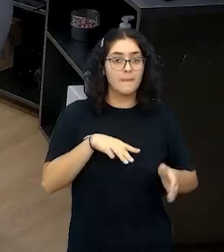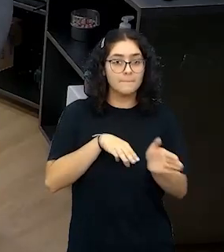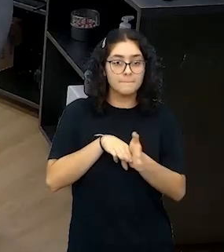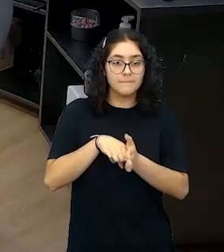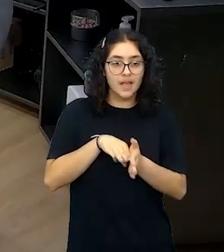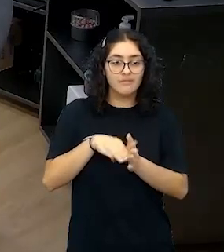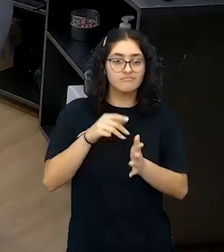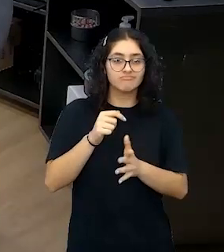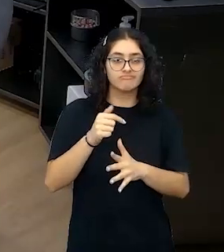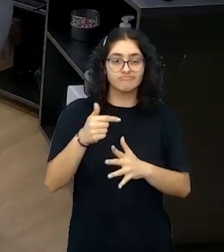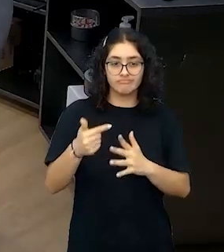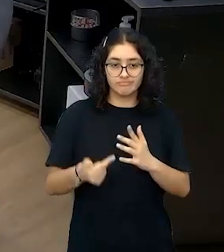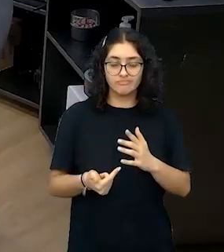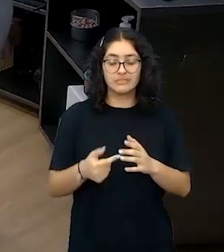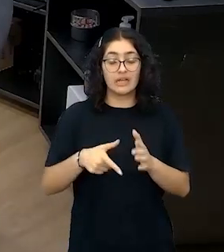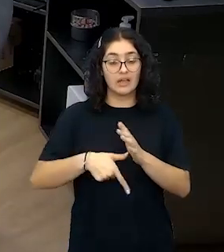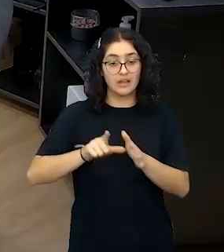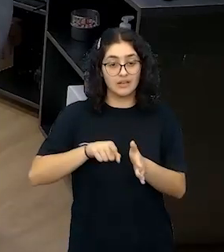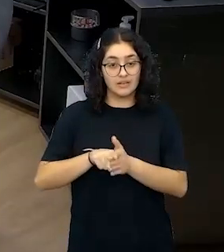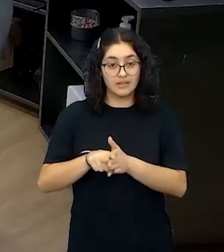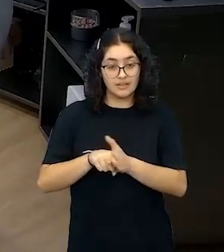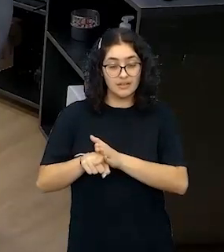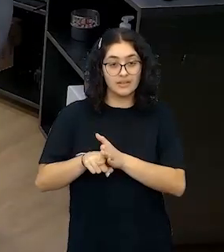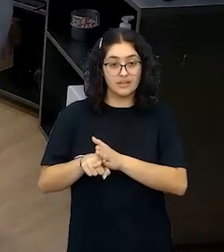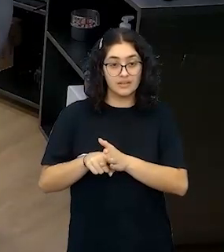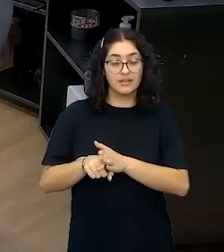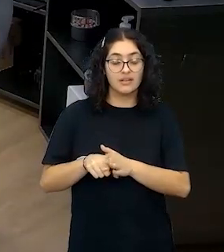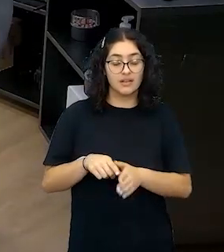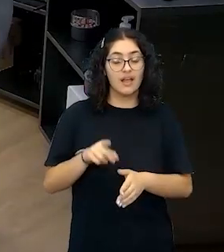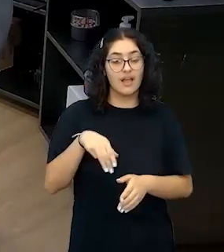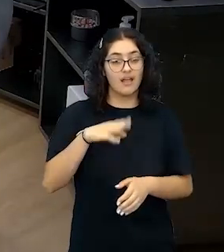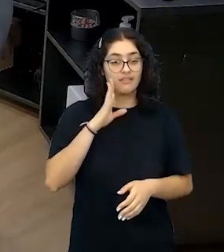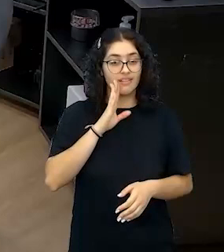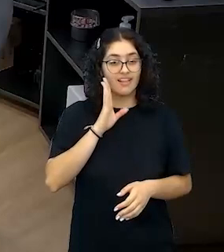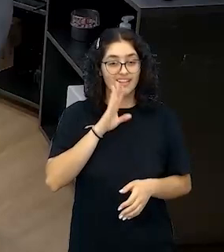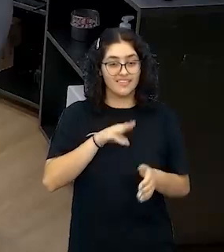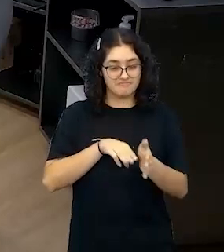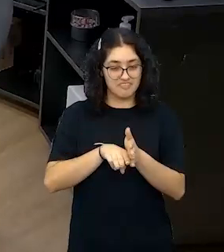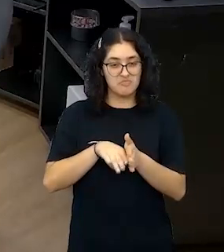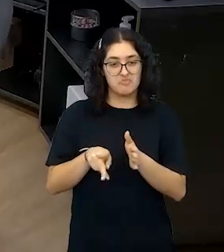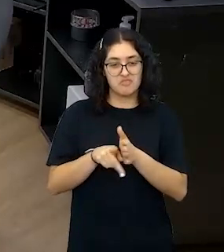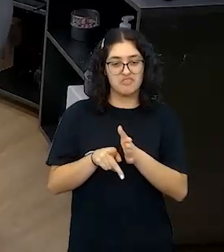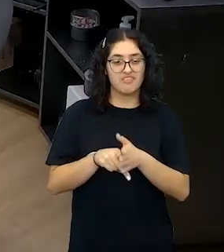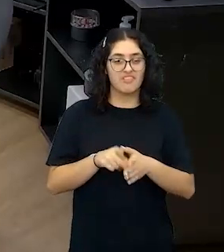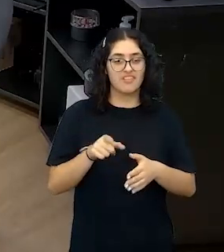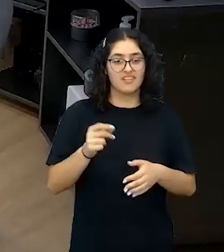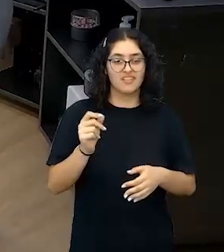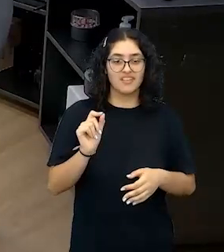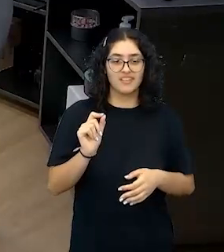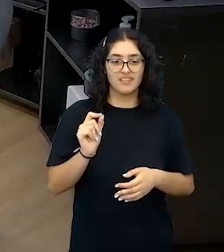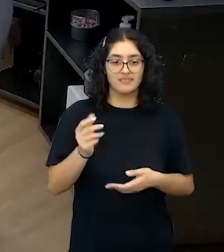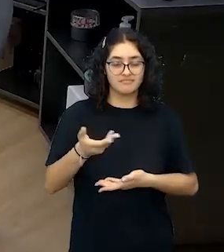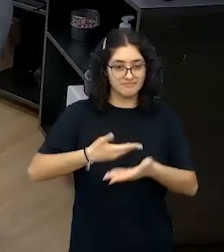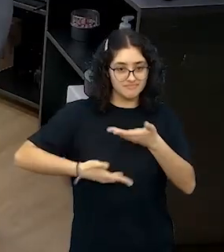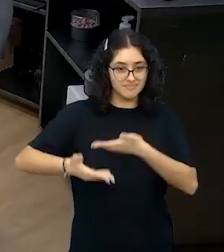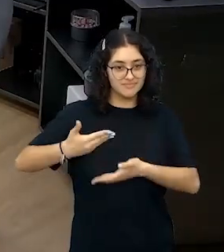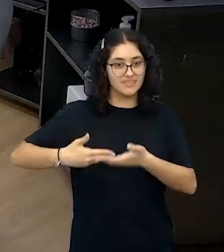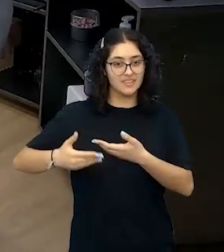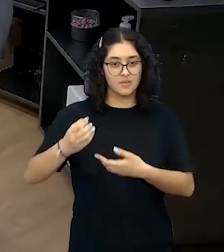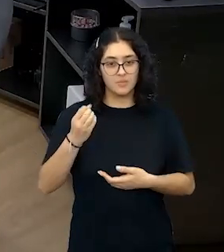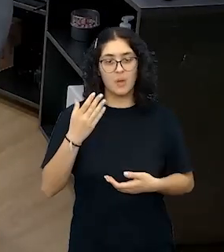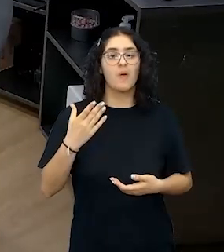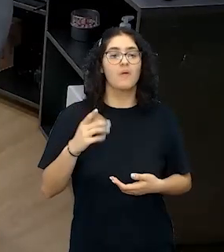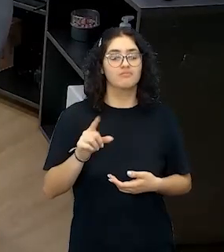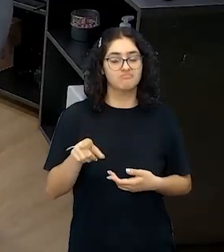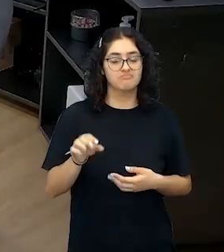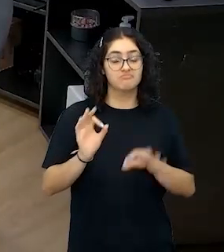metodologia, pré-iniciação científica como uma metodologia, a gente achou muito legal. Falou, então, as próximas contribuições vai ser sucesso. E foi